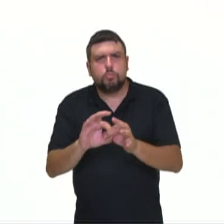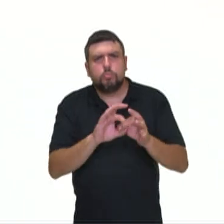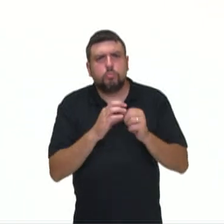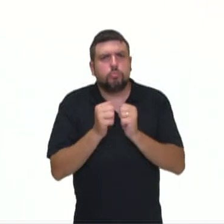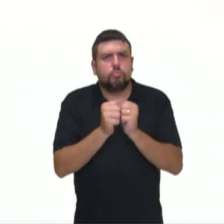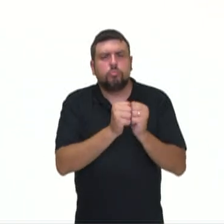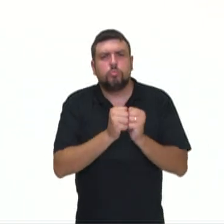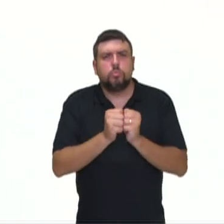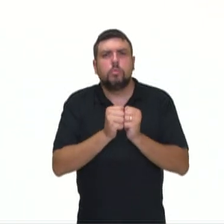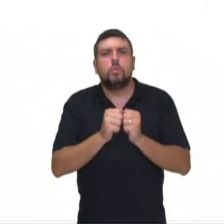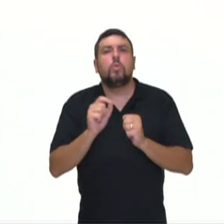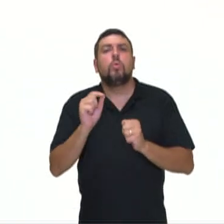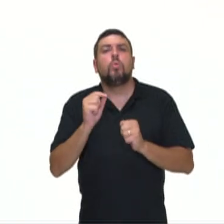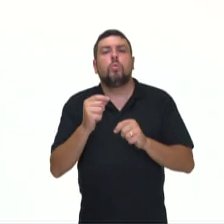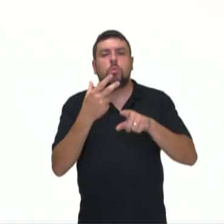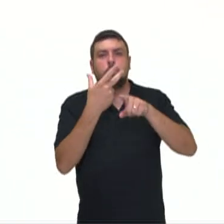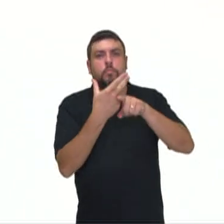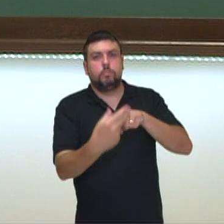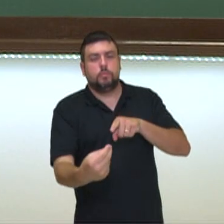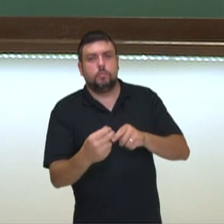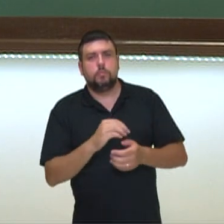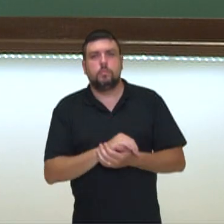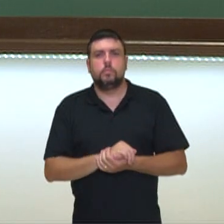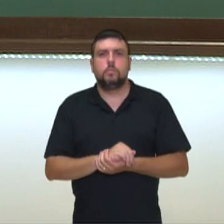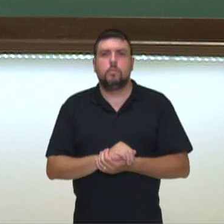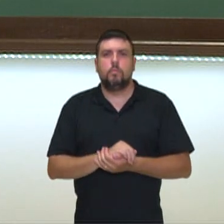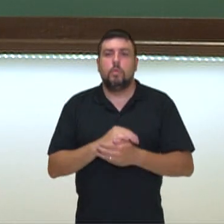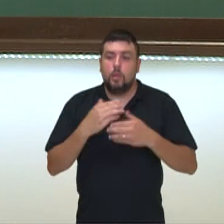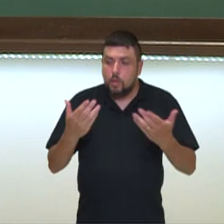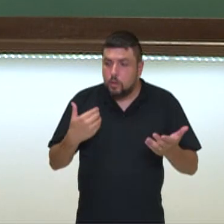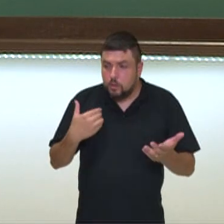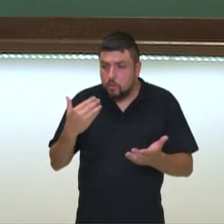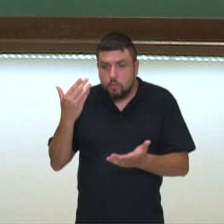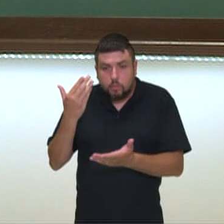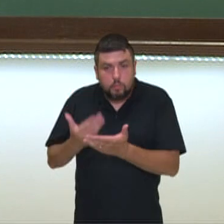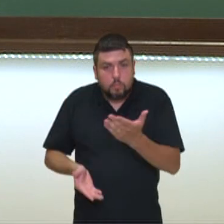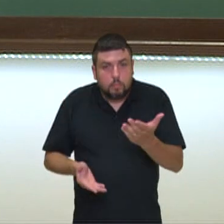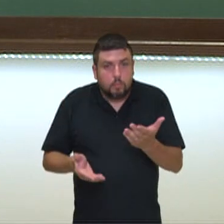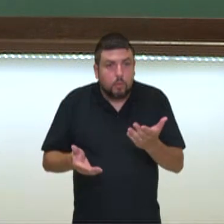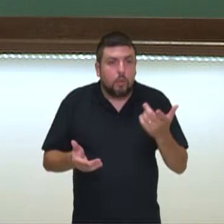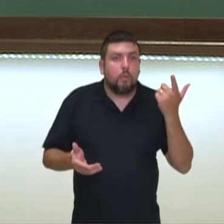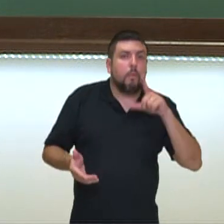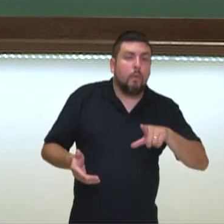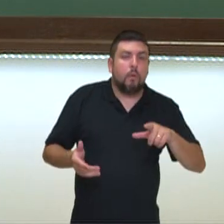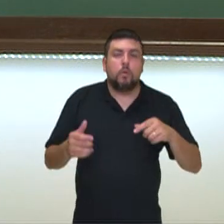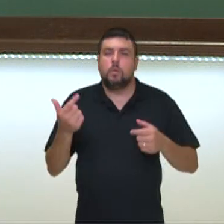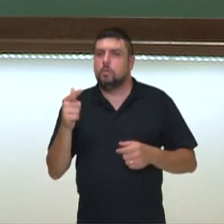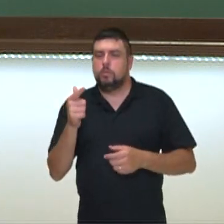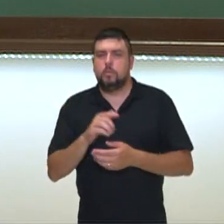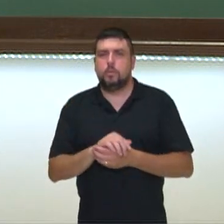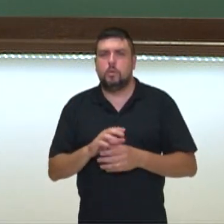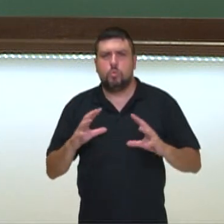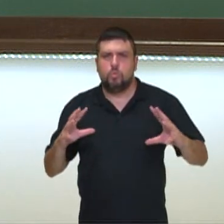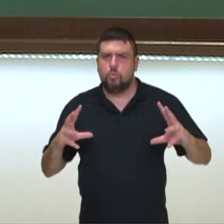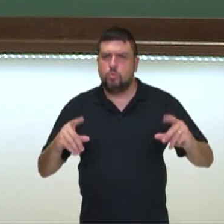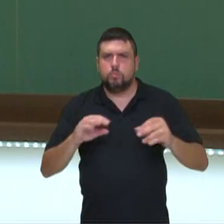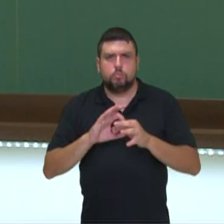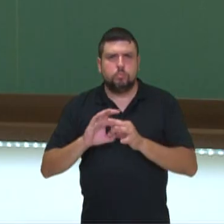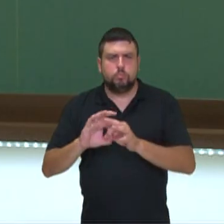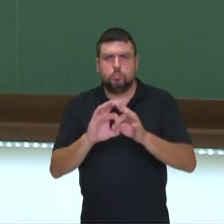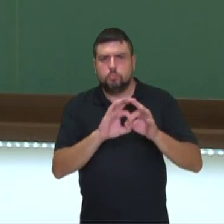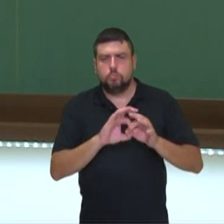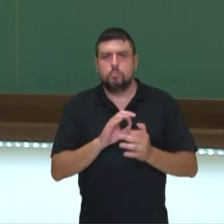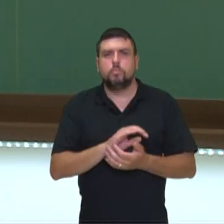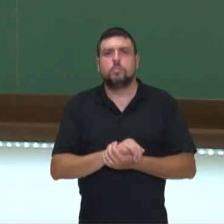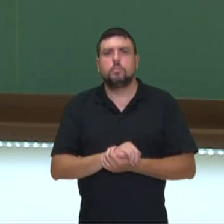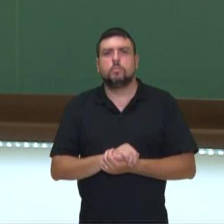desafio comum. Então, não existem perdedores, todos participam, todos se envolvem com a atividade.